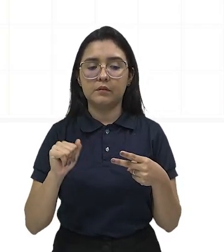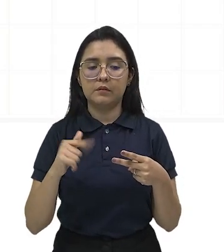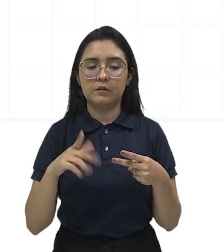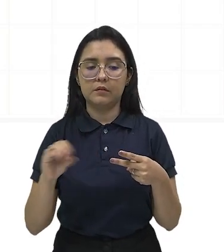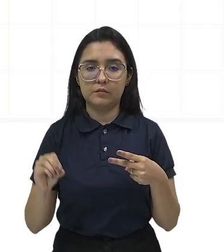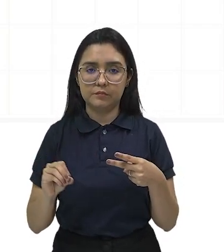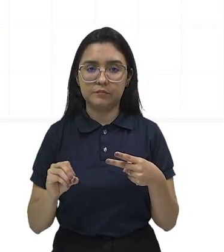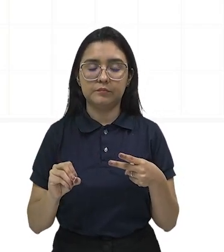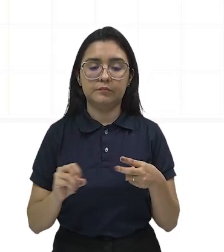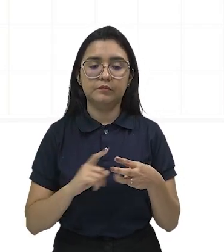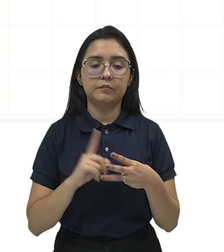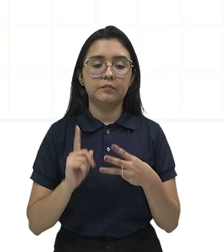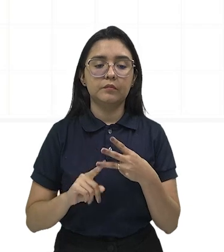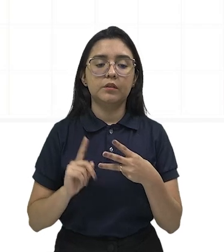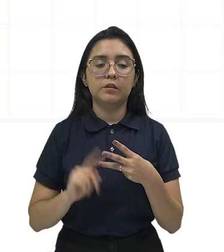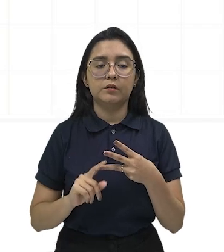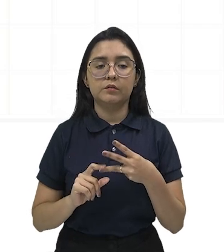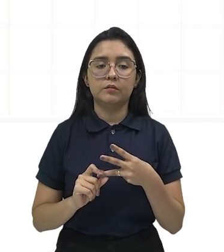Muito bem.